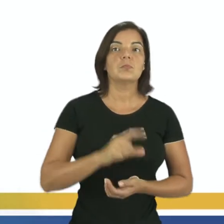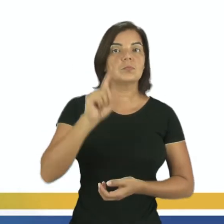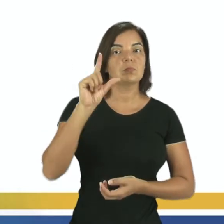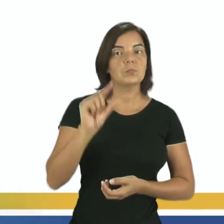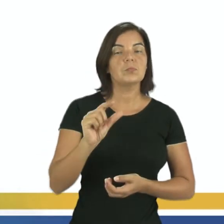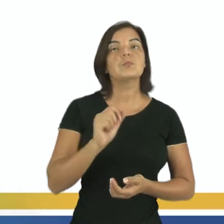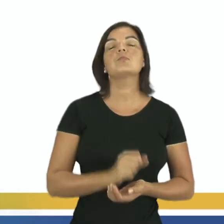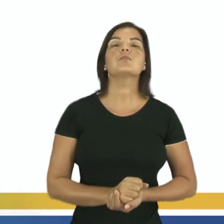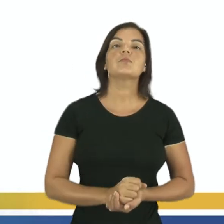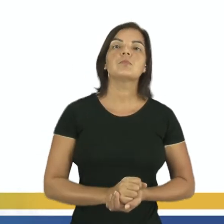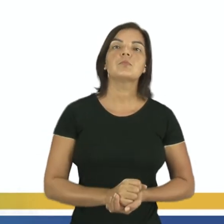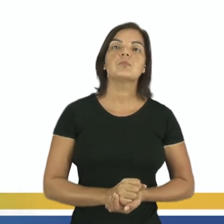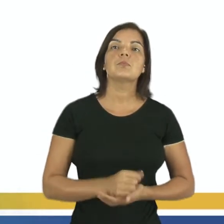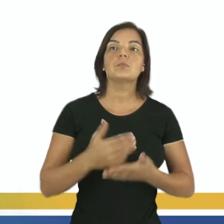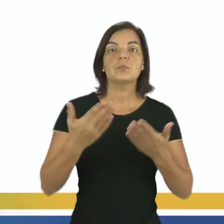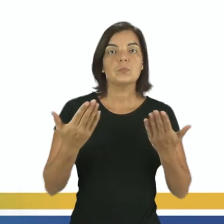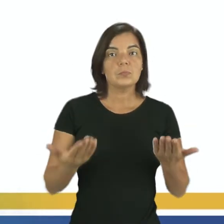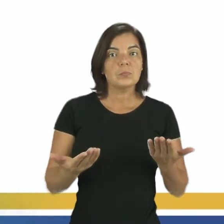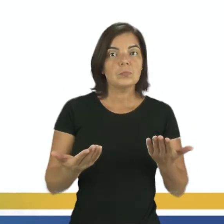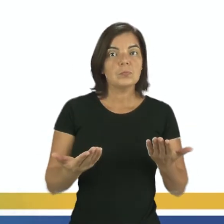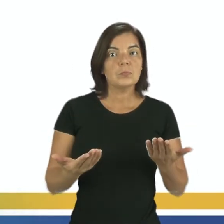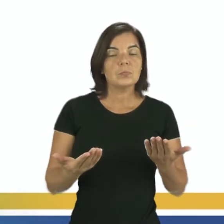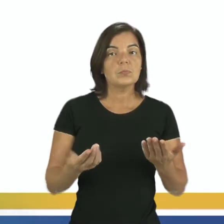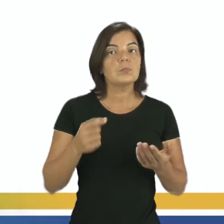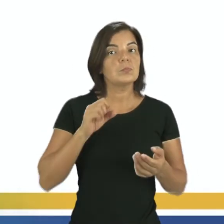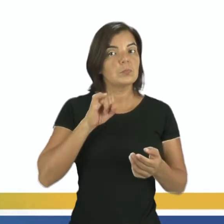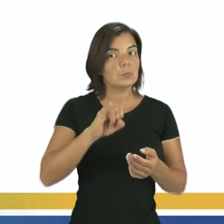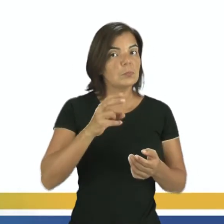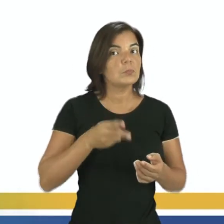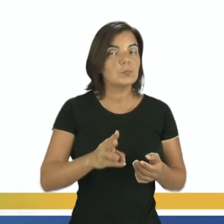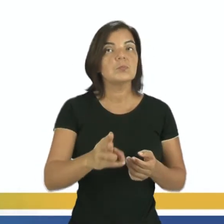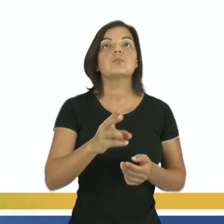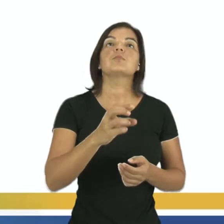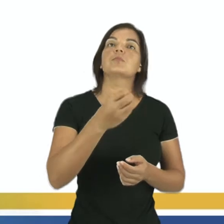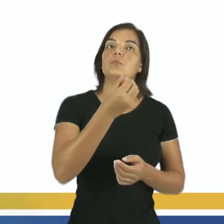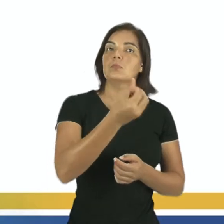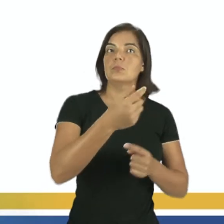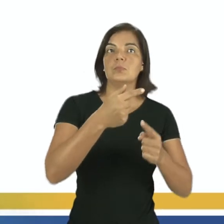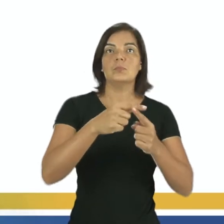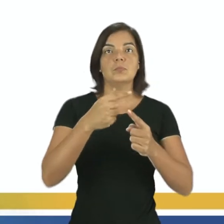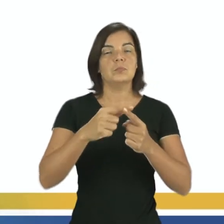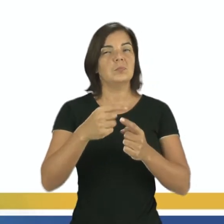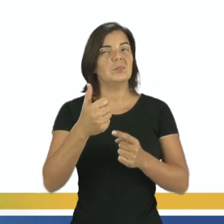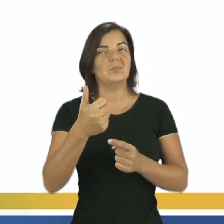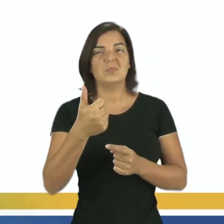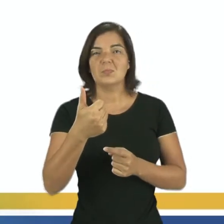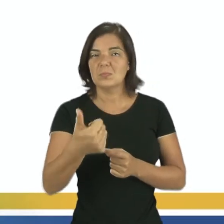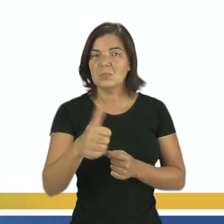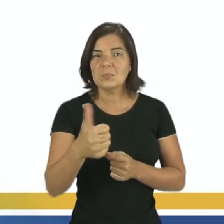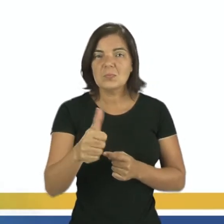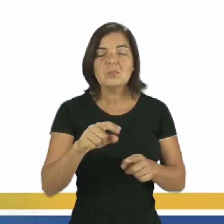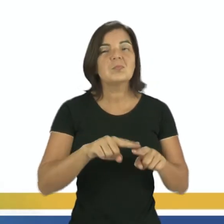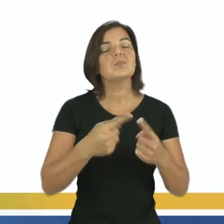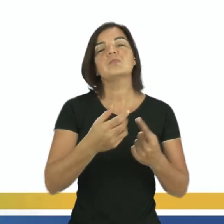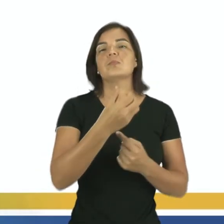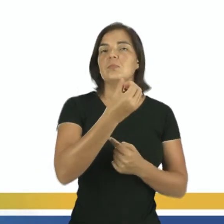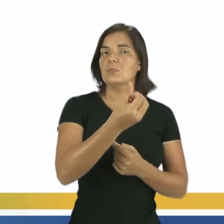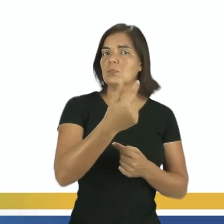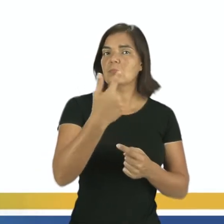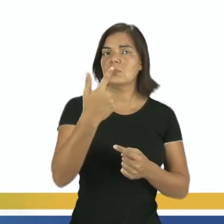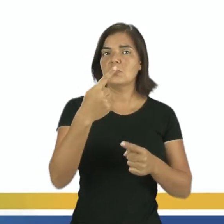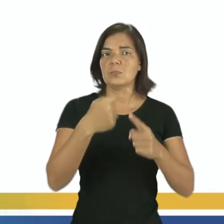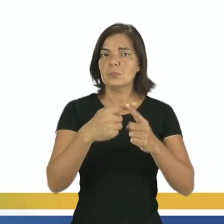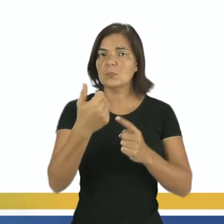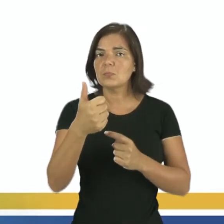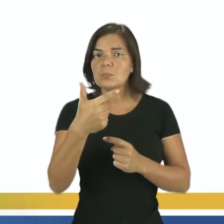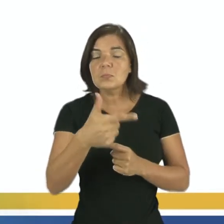menor. É claro que, se a gente continuasse aí 6 vezes 11, 4 vezes 11, 4 vezes 12, 6 vezes 12, a